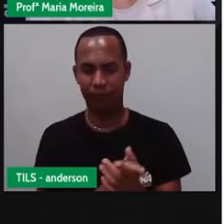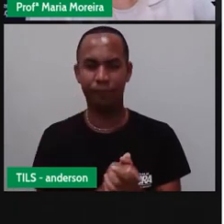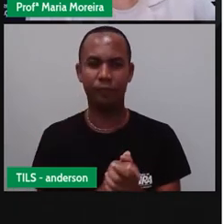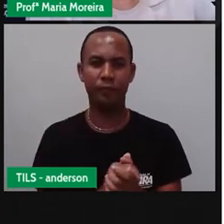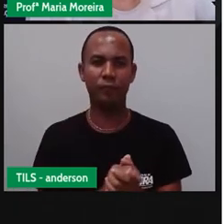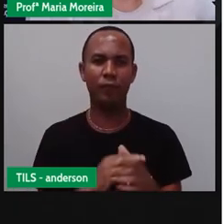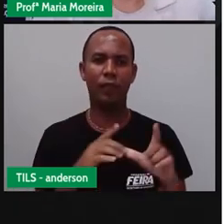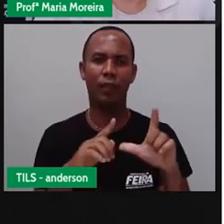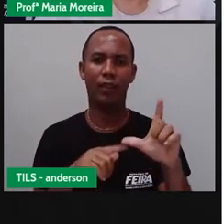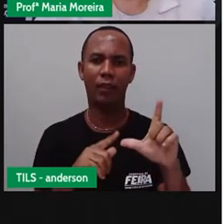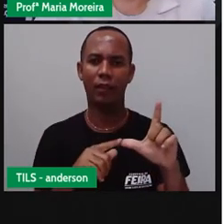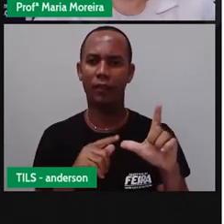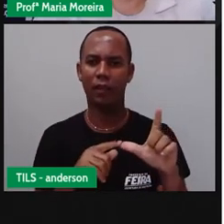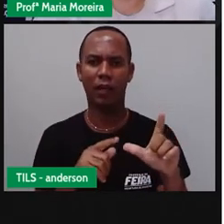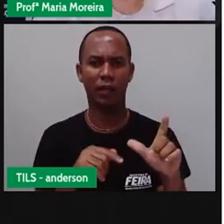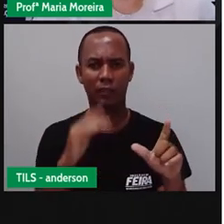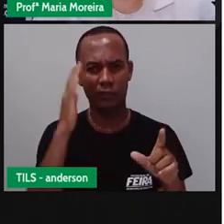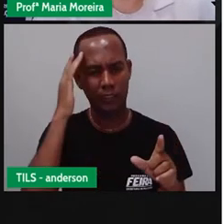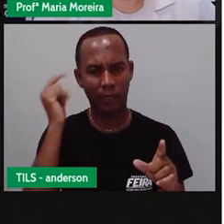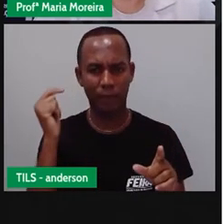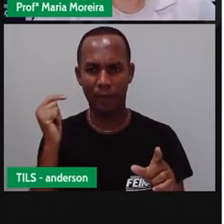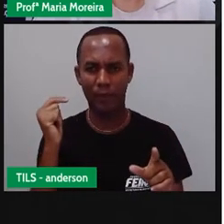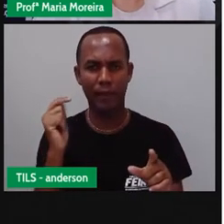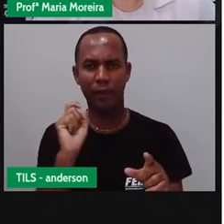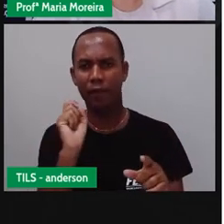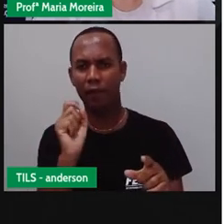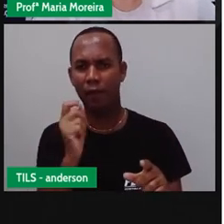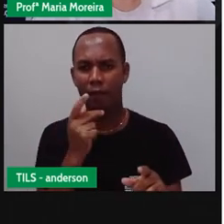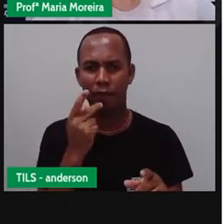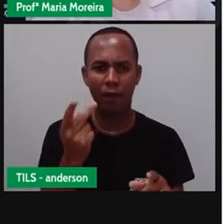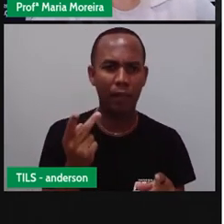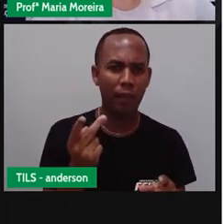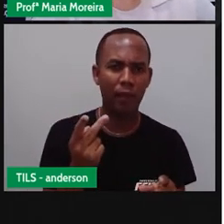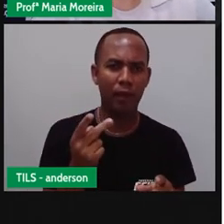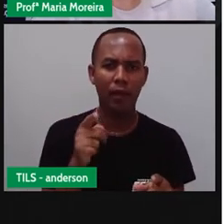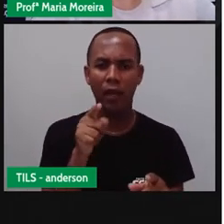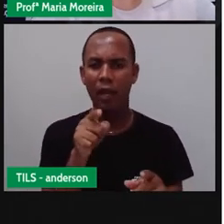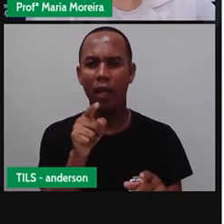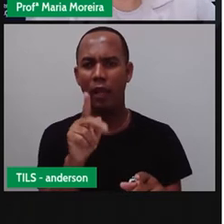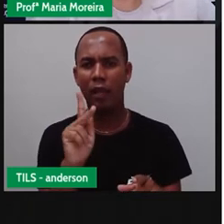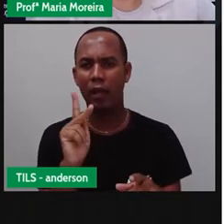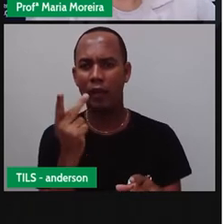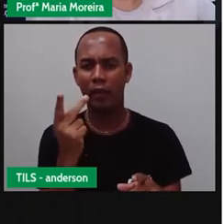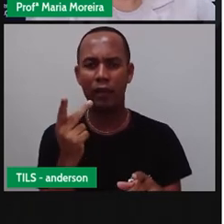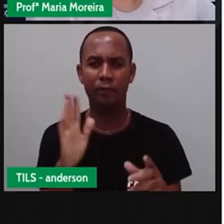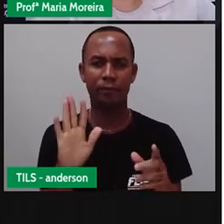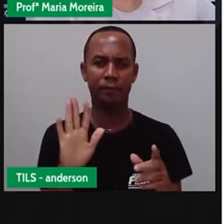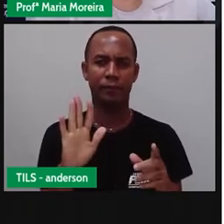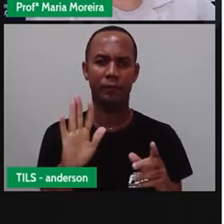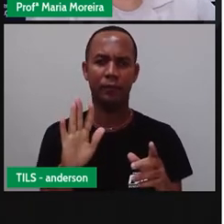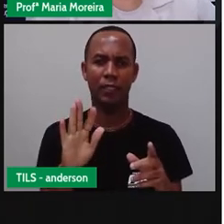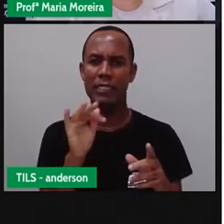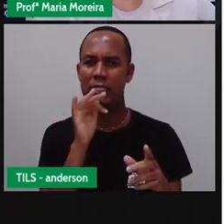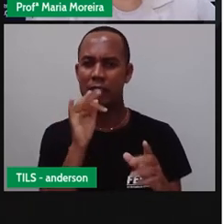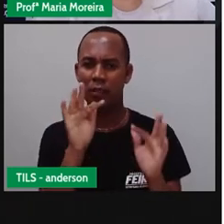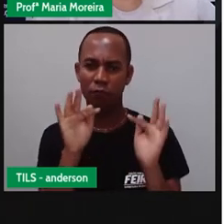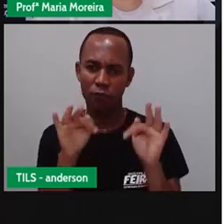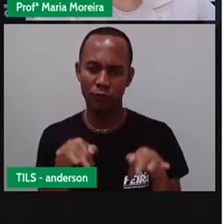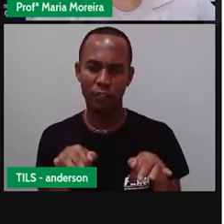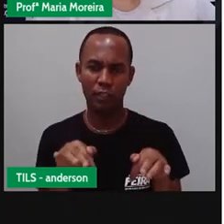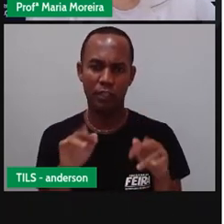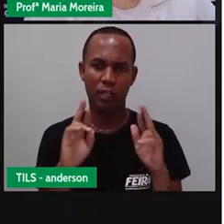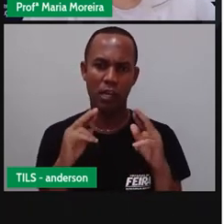as letras não sabia o que fazer e dizer para Agar assim encerrar uma